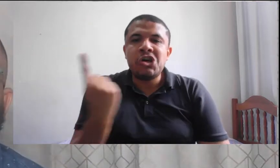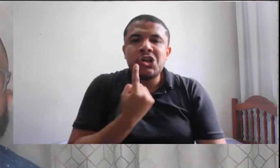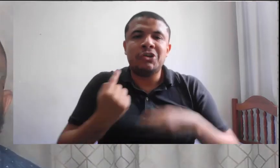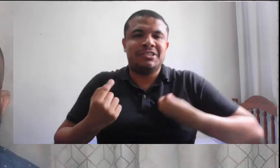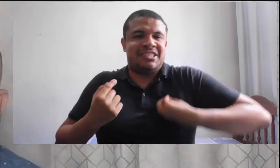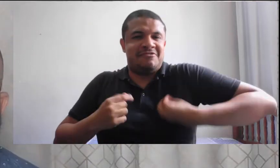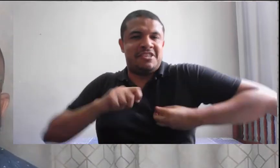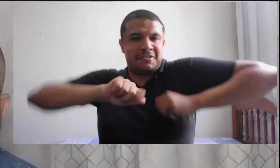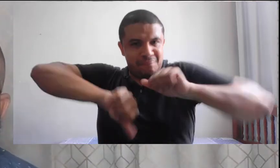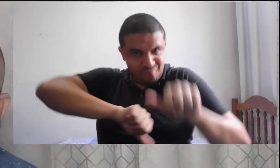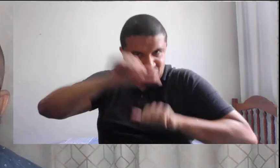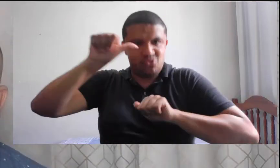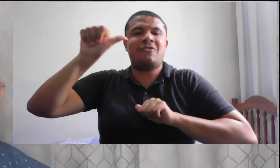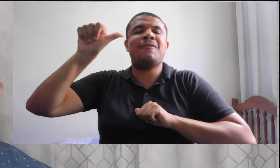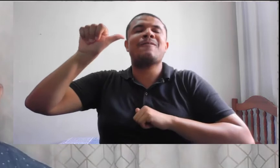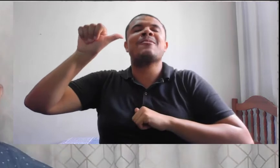foi transformada.